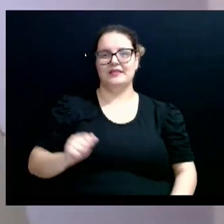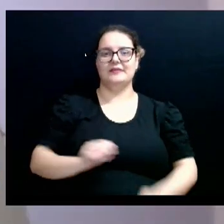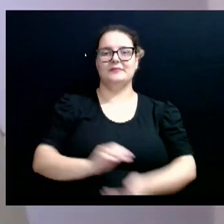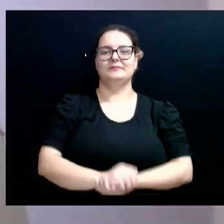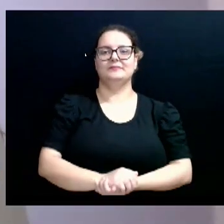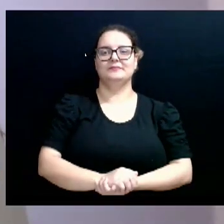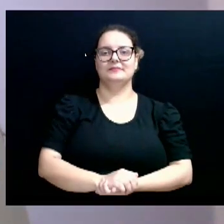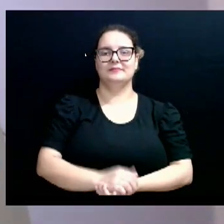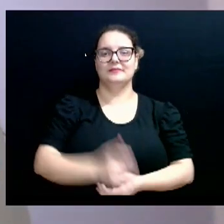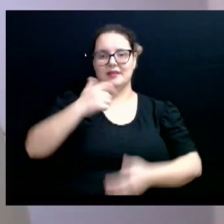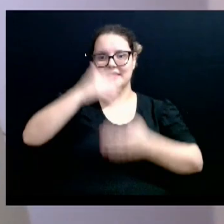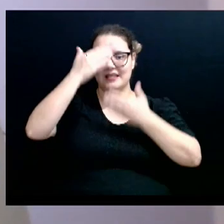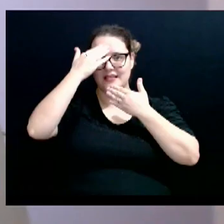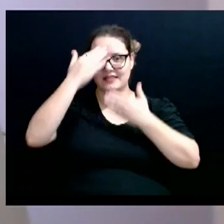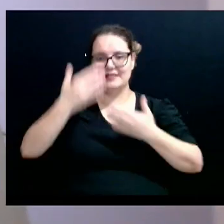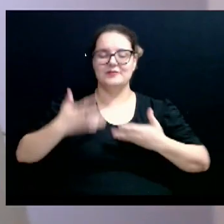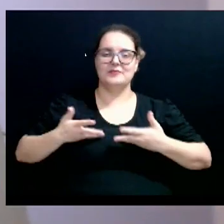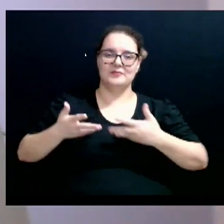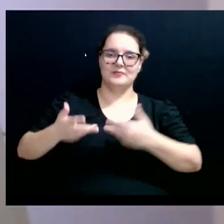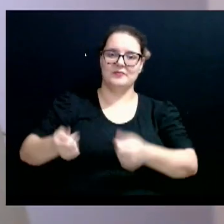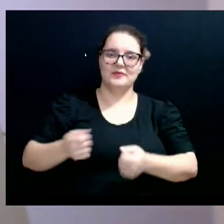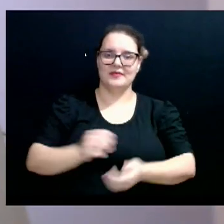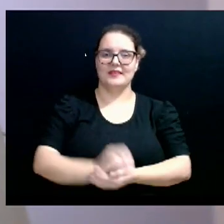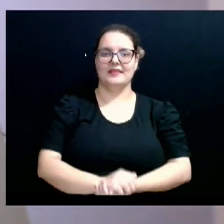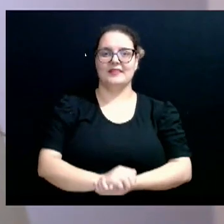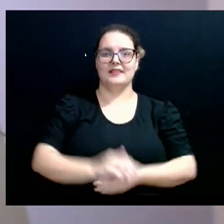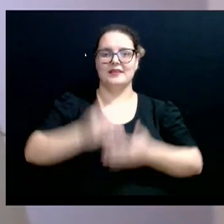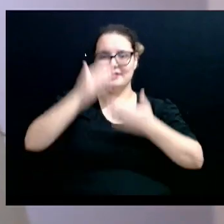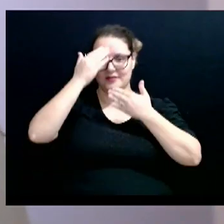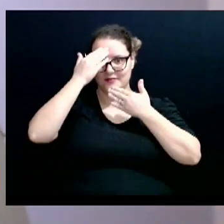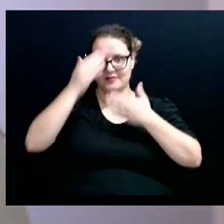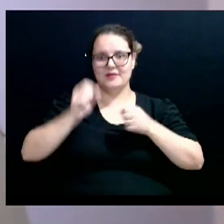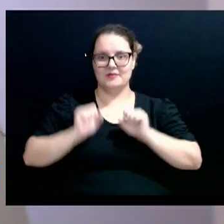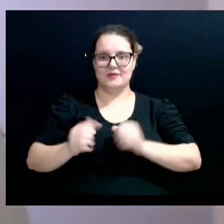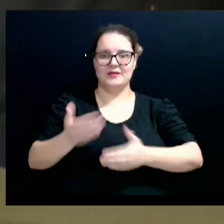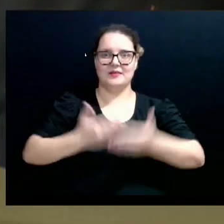Obrigada pelo convite e obrigada aqui por poder compartilhar um pouquinho.